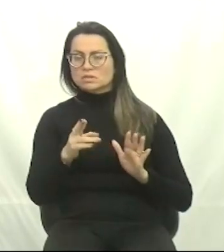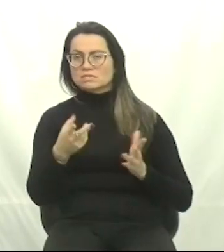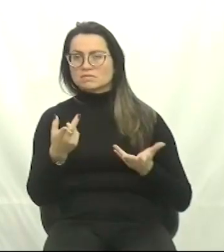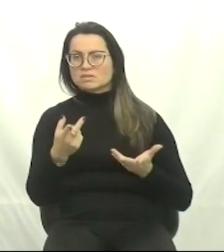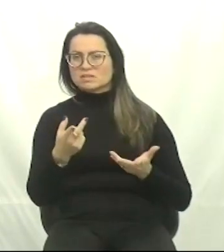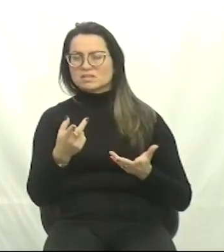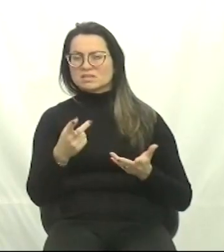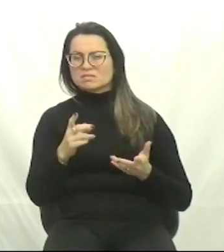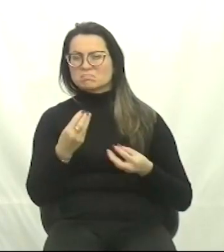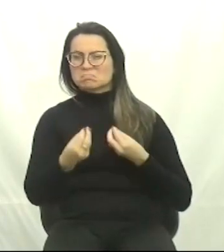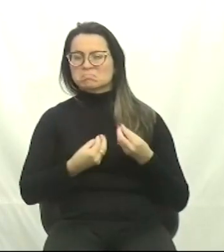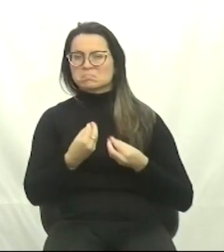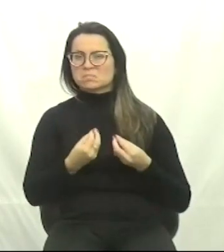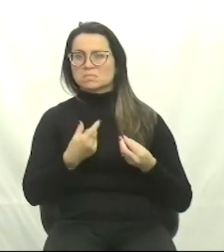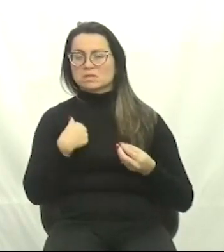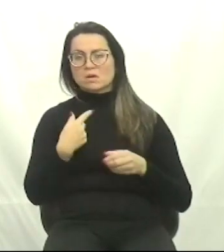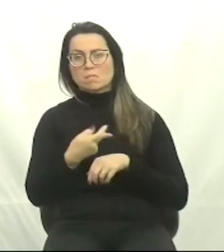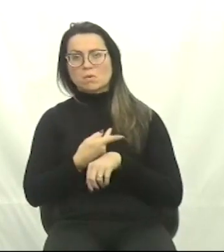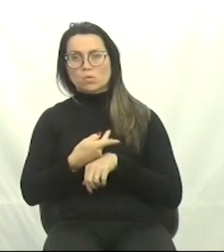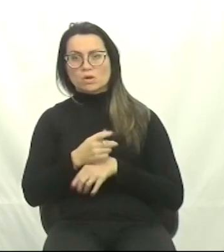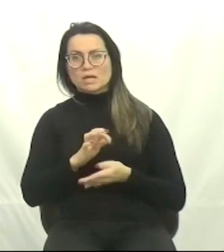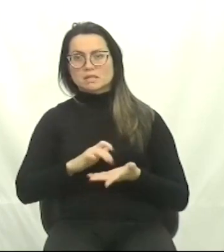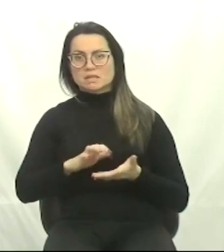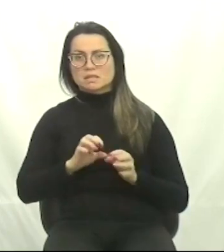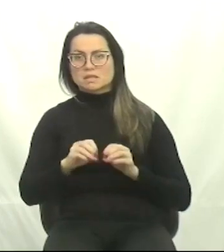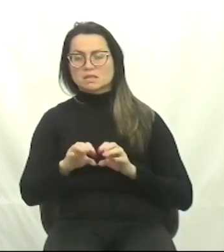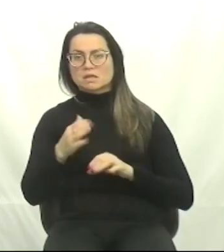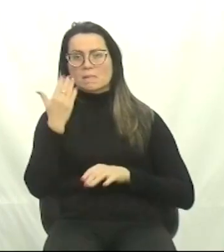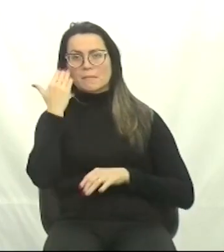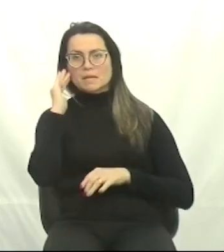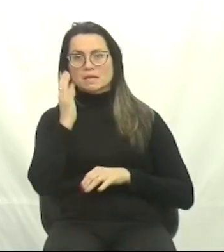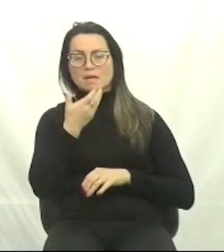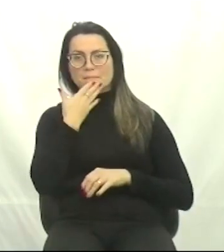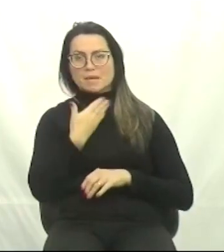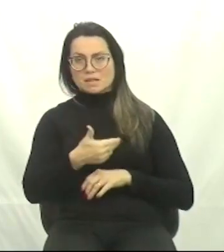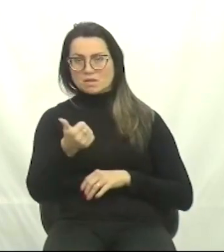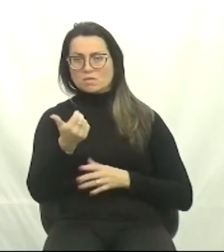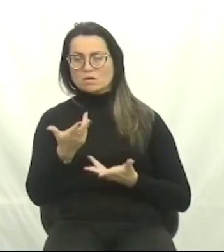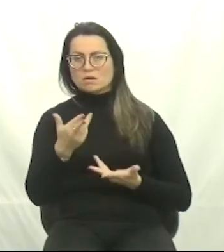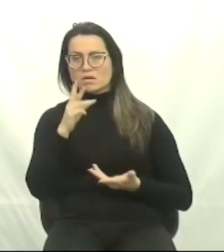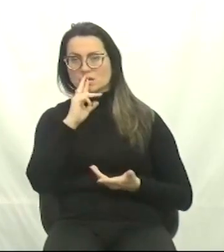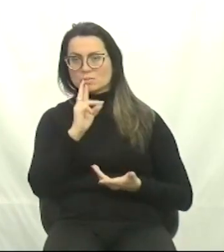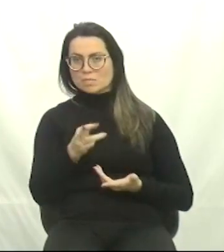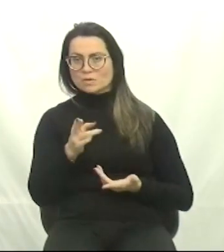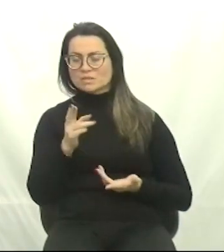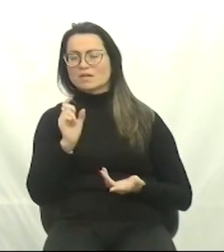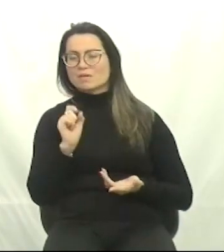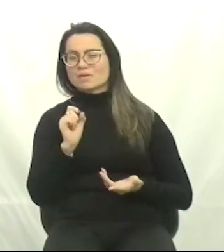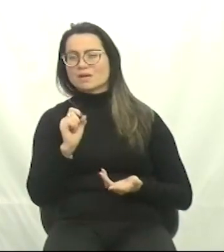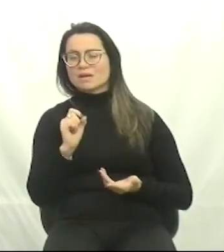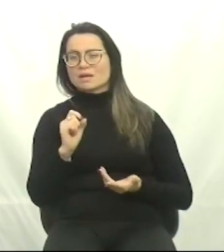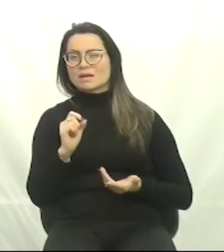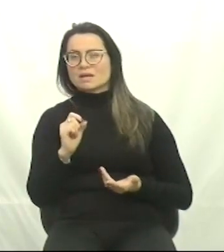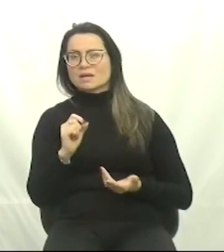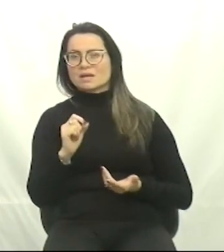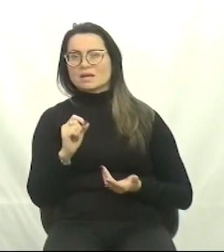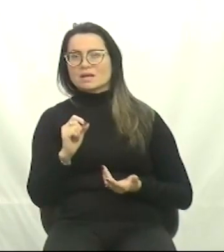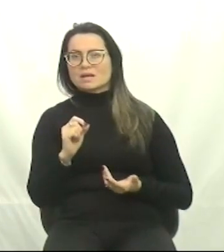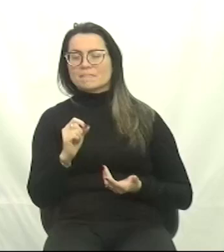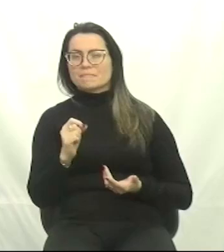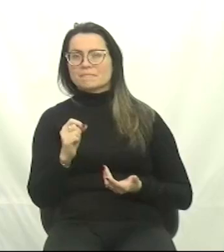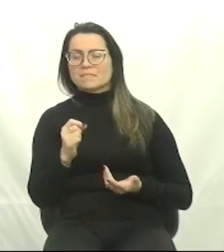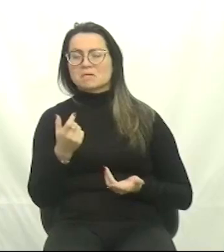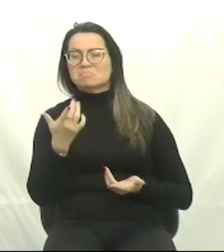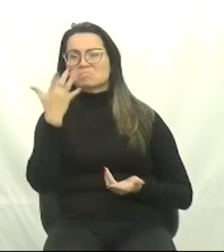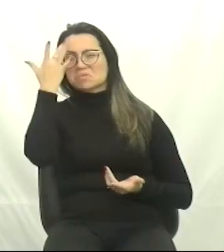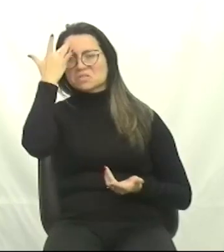evasiva e eu, inclusive, busquei a Secretaria de Educação para compreender melhor. A resposta daquele requerimento foi não temos ainda a